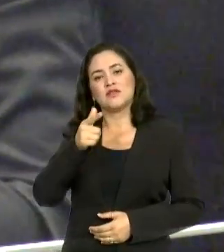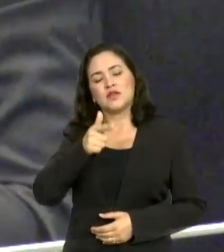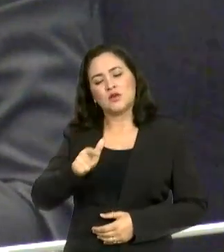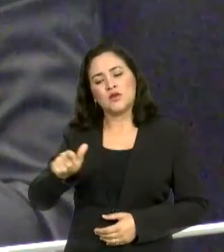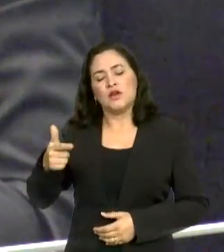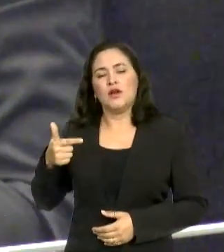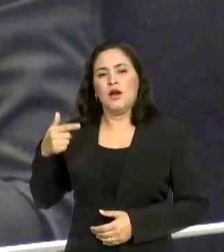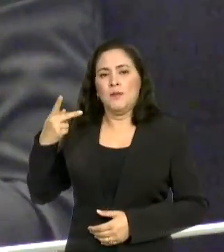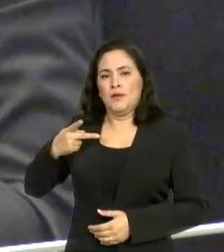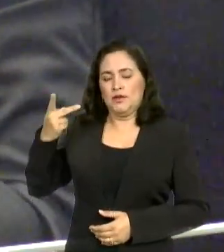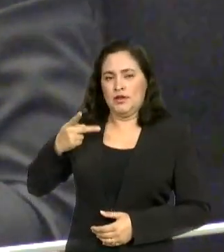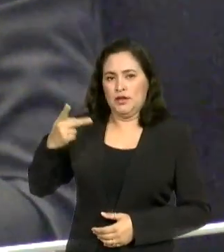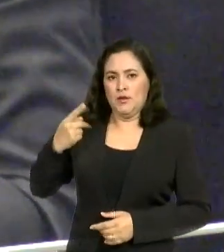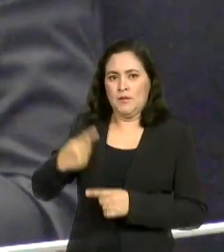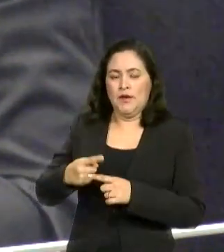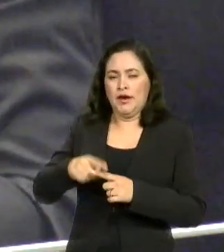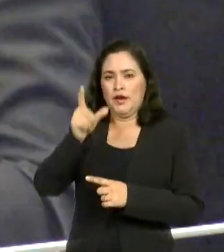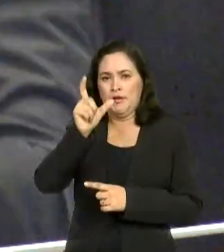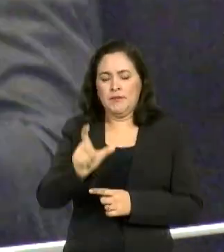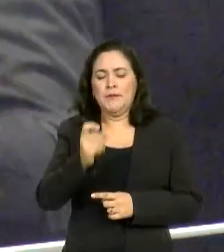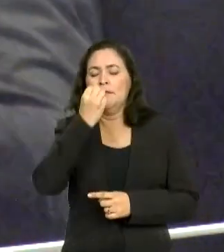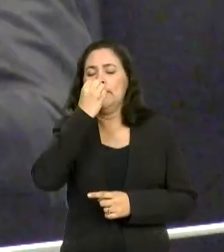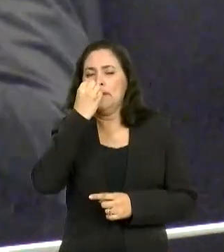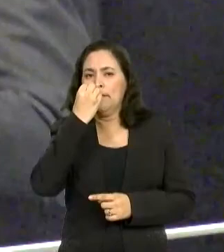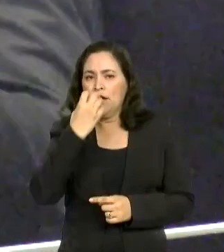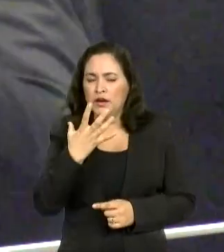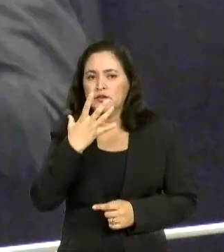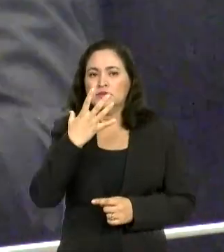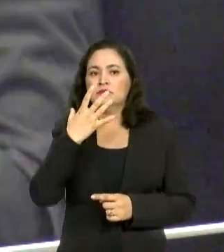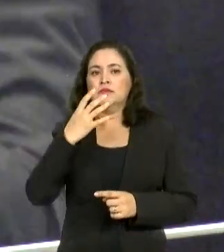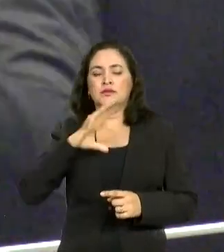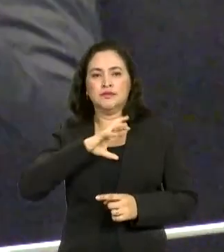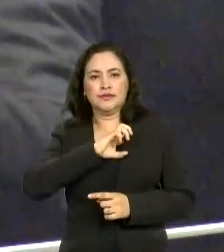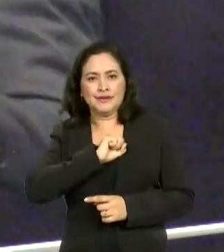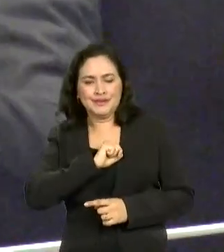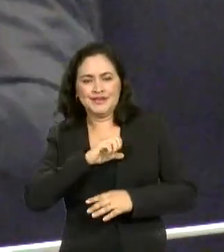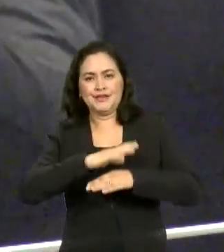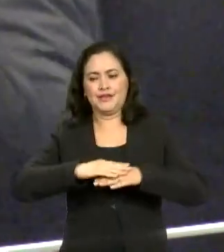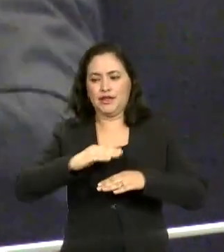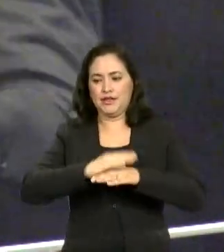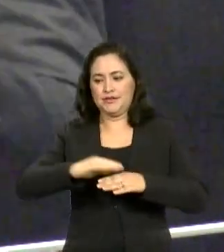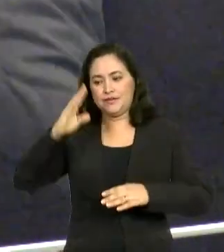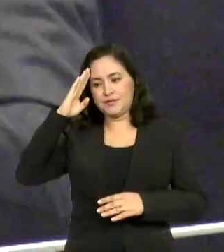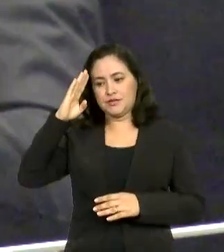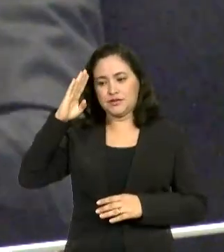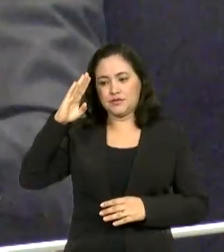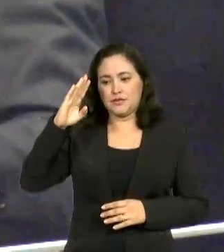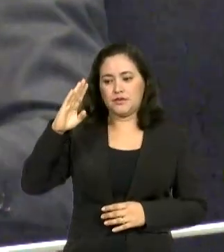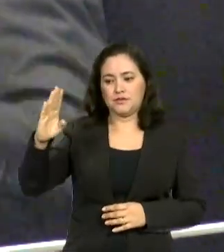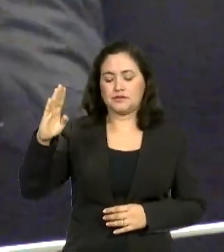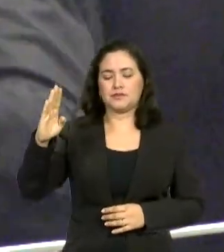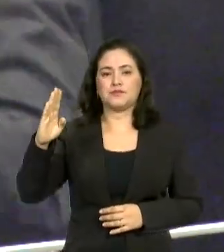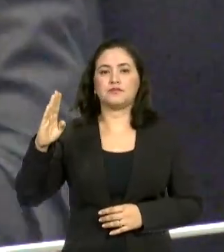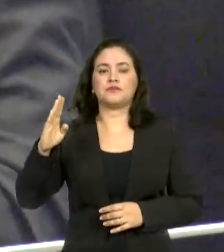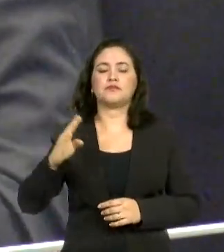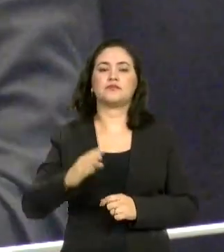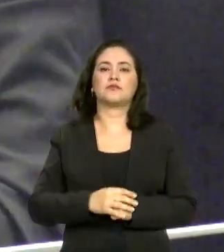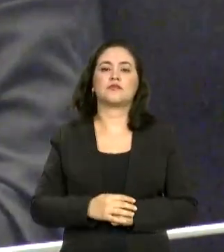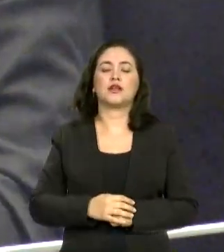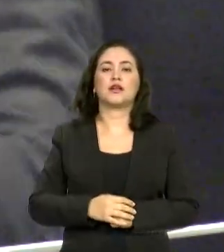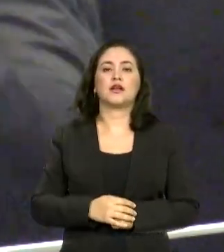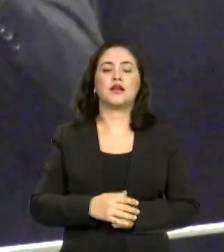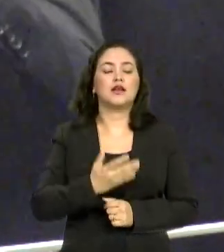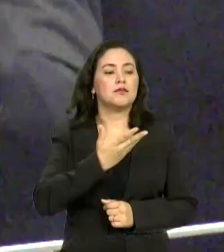bem. Você é um cara que transborda amor, transborda carinho e, acima de tudo, consideração com todos os seus